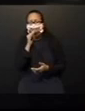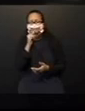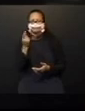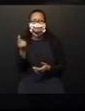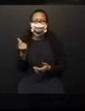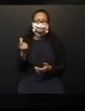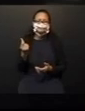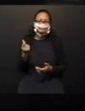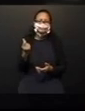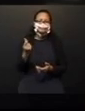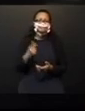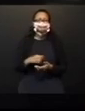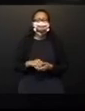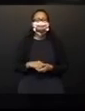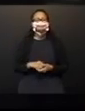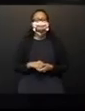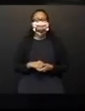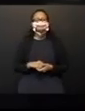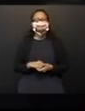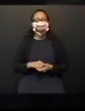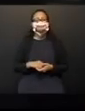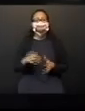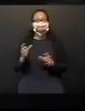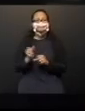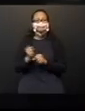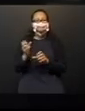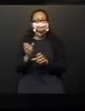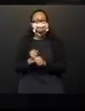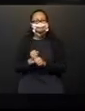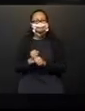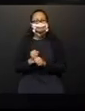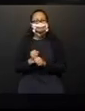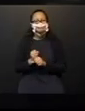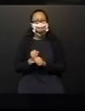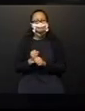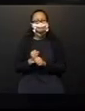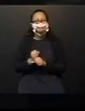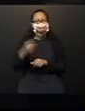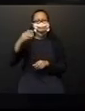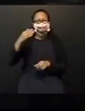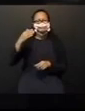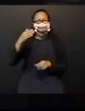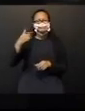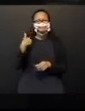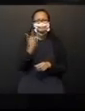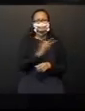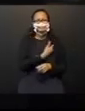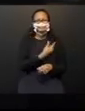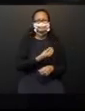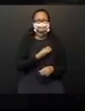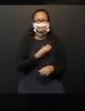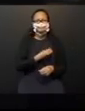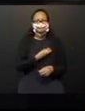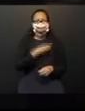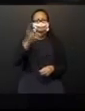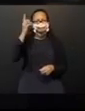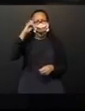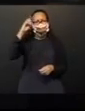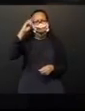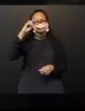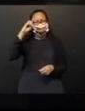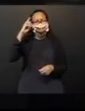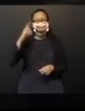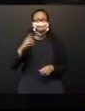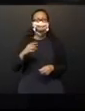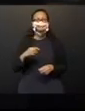outras. Então, esses cálculos estão presentes na nossa vida, no nosso cotidiano. E